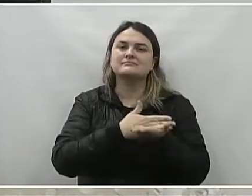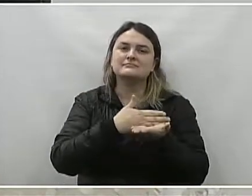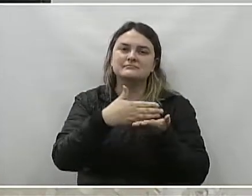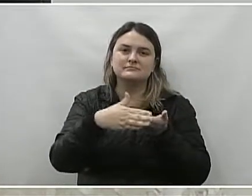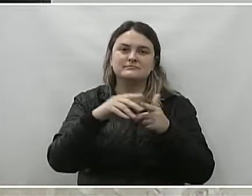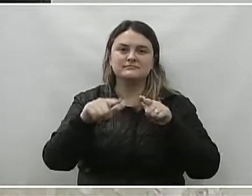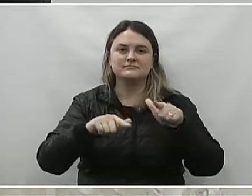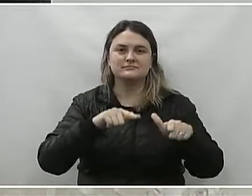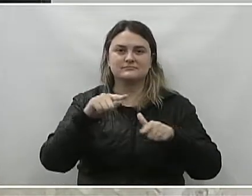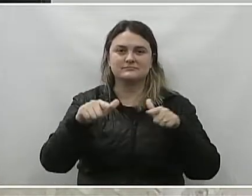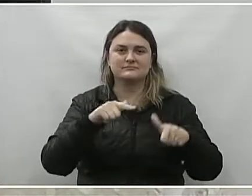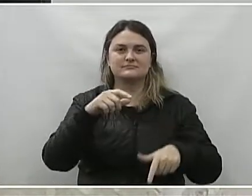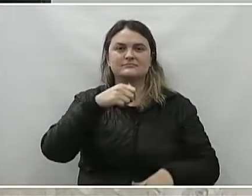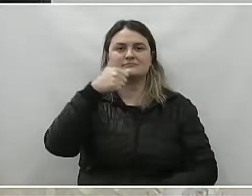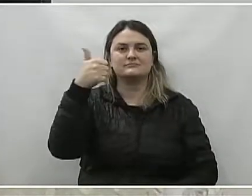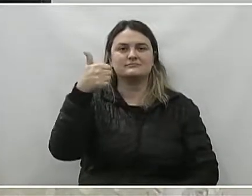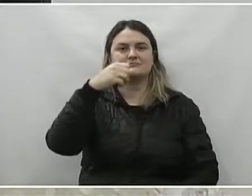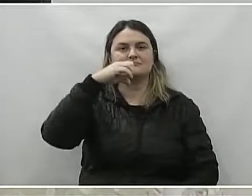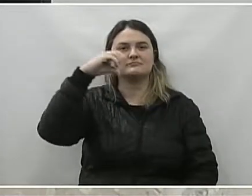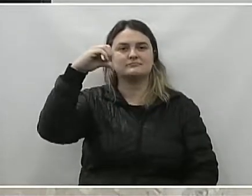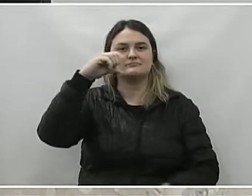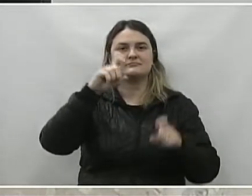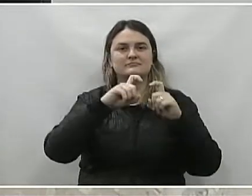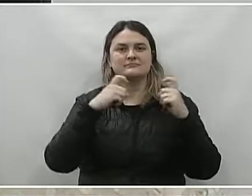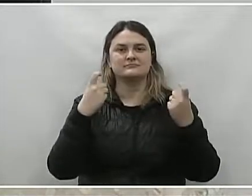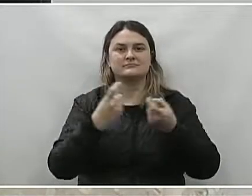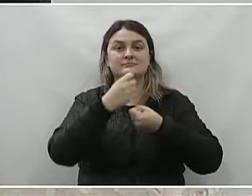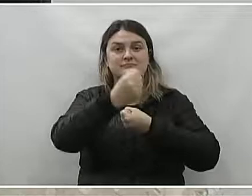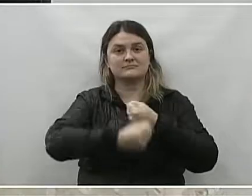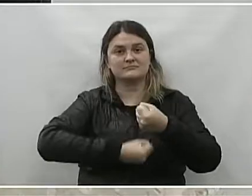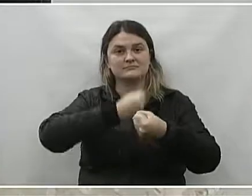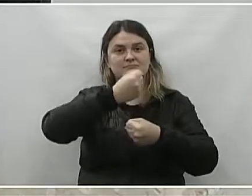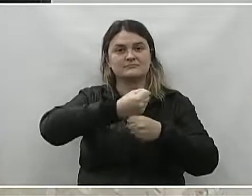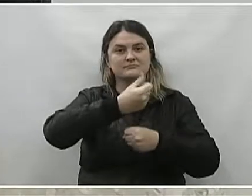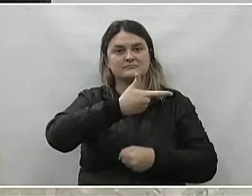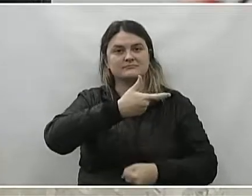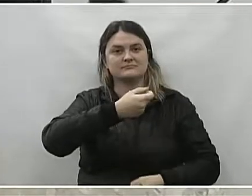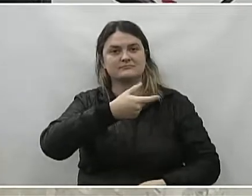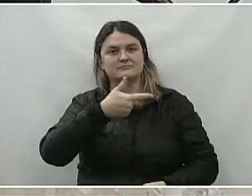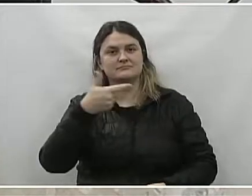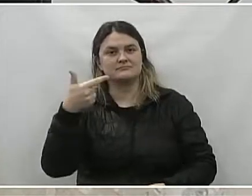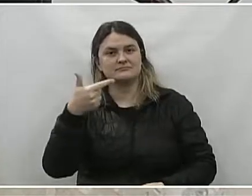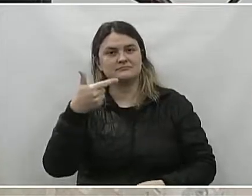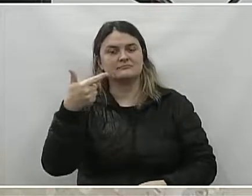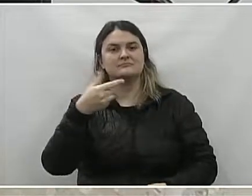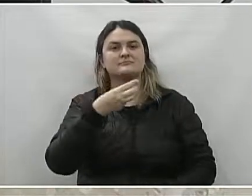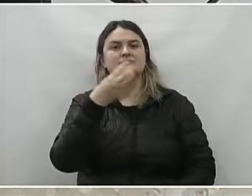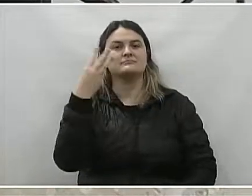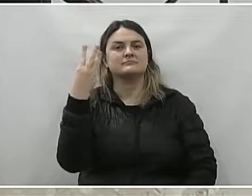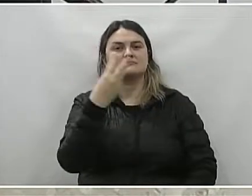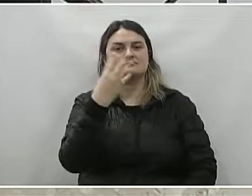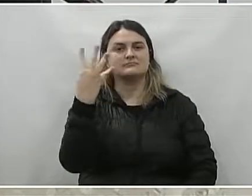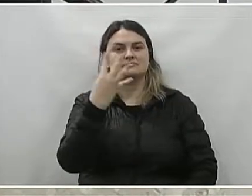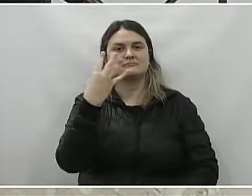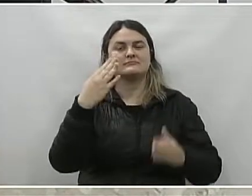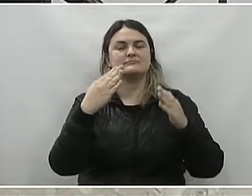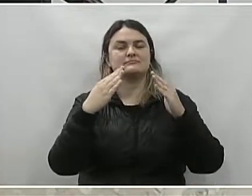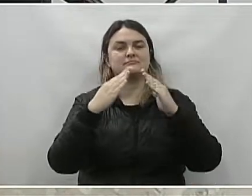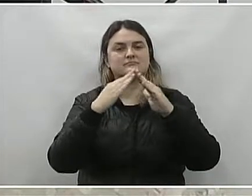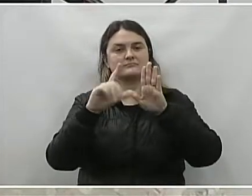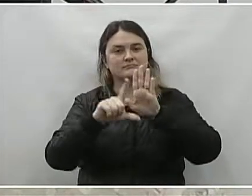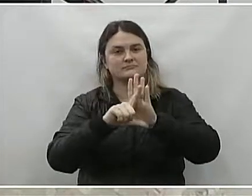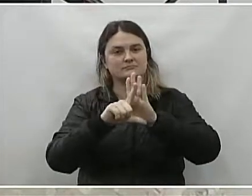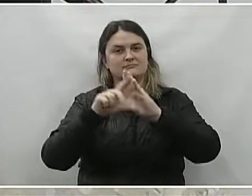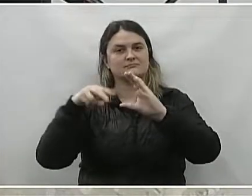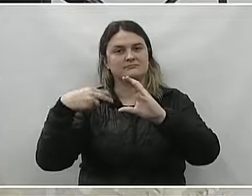Declaro abertos os trabalhos da 19ª reunião ordinária do exercício de 2022, da 34ª legislatura da